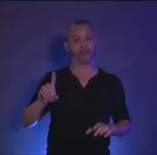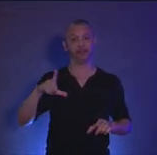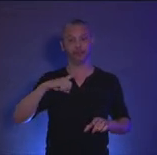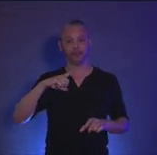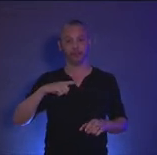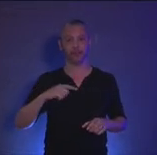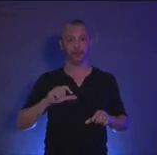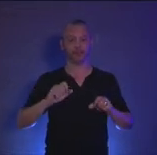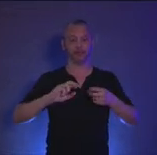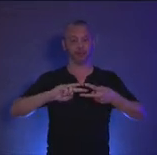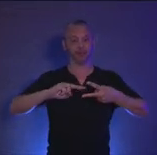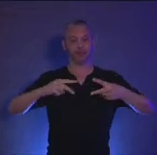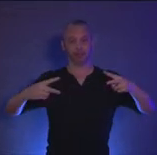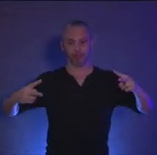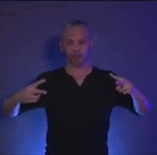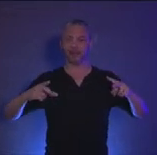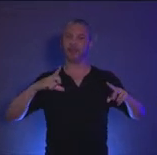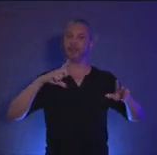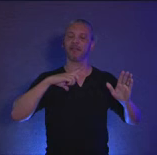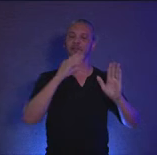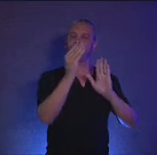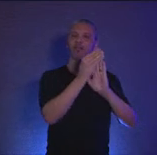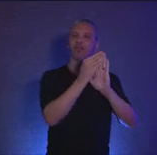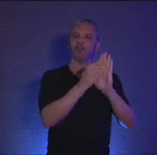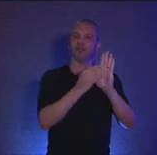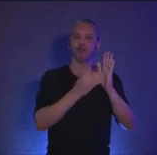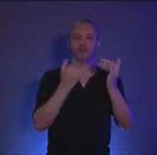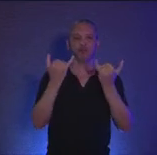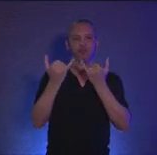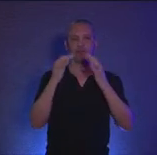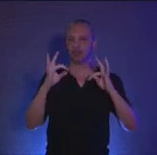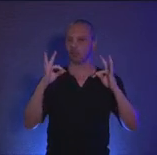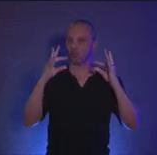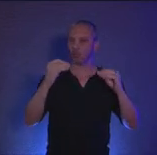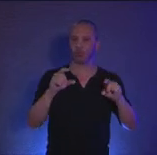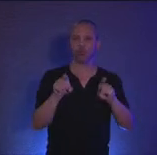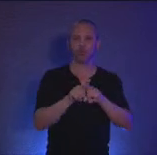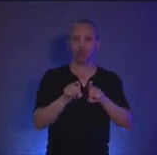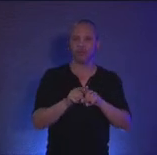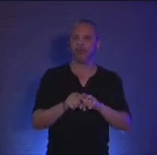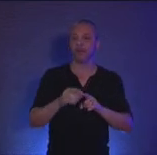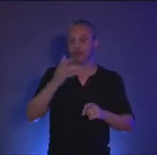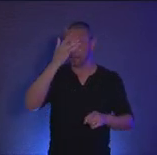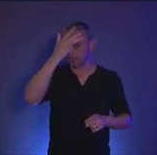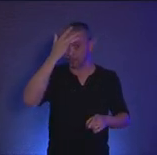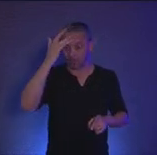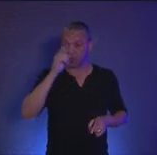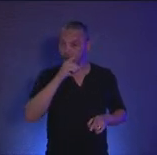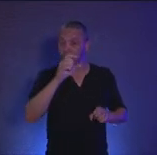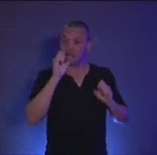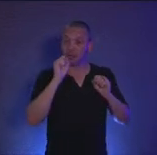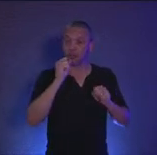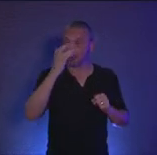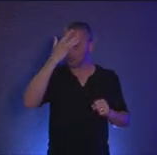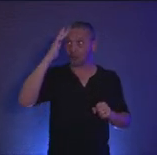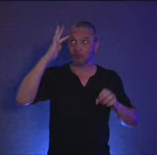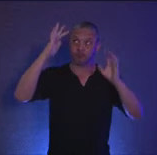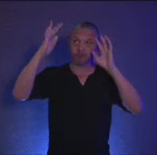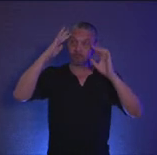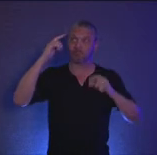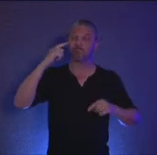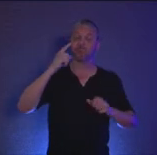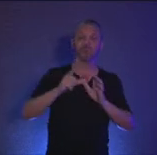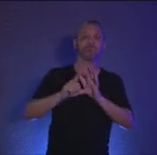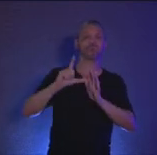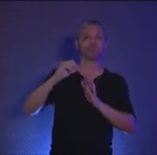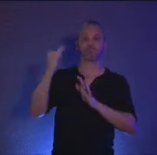matéria ali, um link para as pastas com todas as bases, como a gente tratou, e até para o pedido de LAI, para que vocês possam se inspirar. Mas, antes de